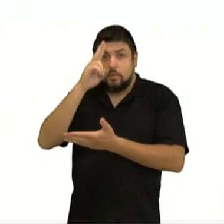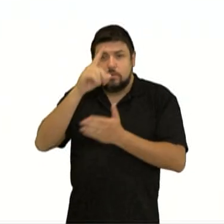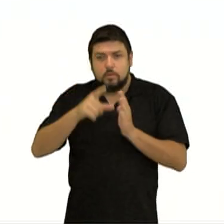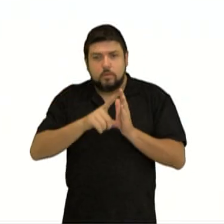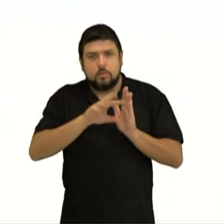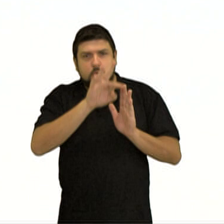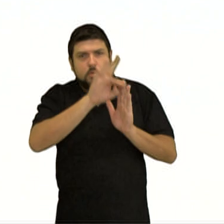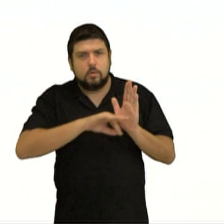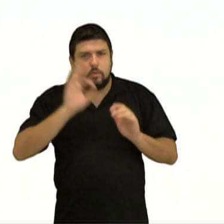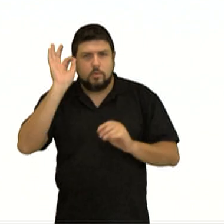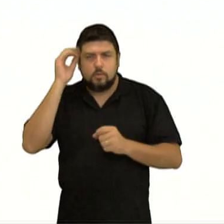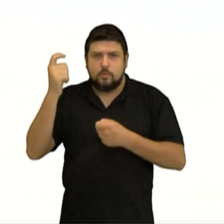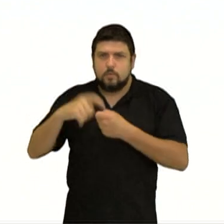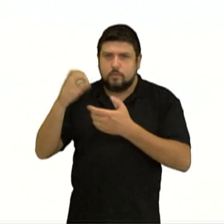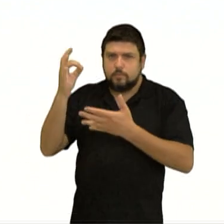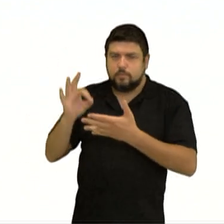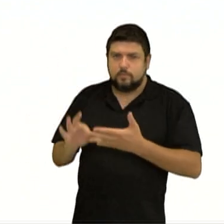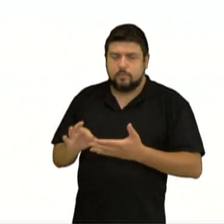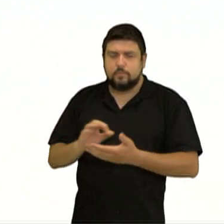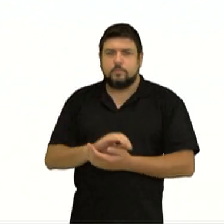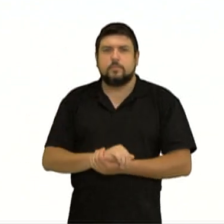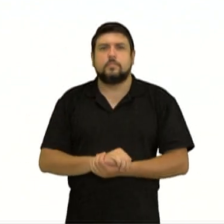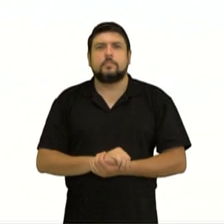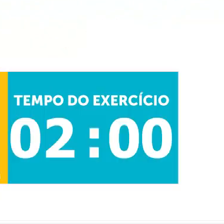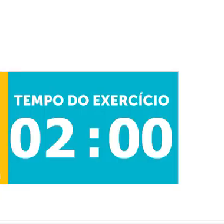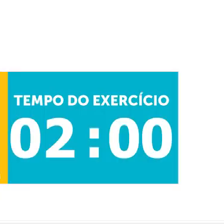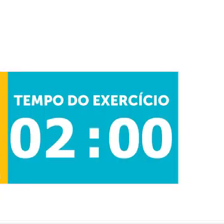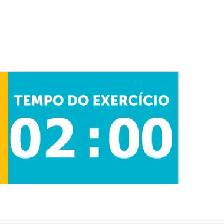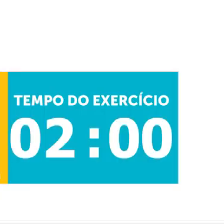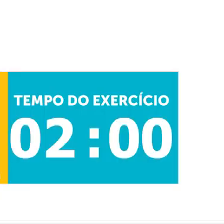inclusive, e daí eu já volto para a gente poder corrigir, tá bom? Vamos lá.